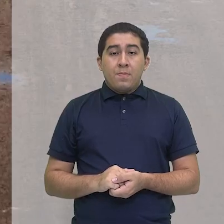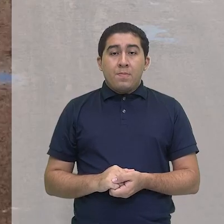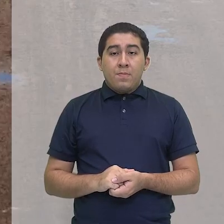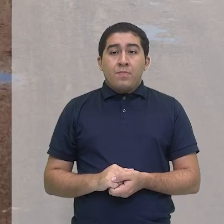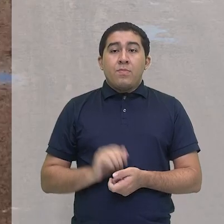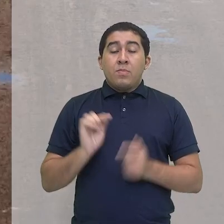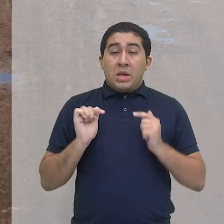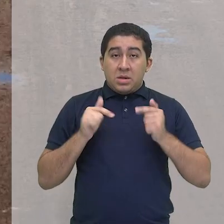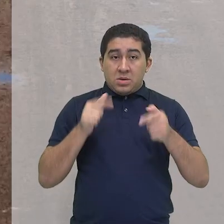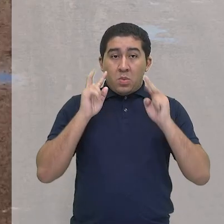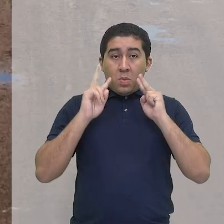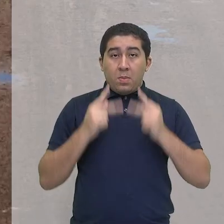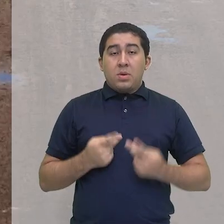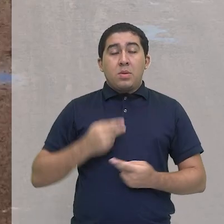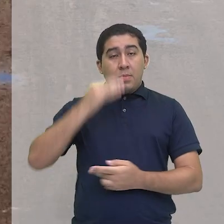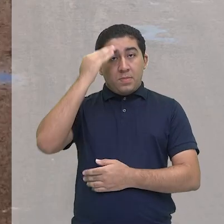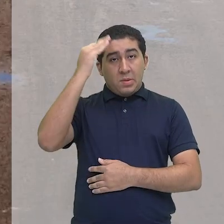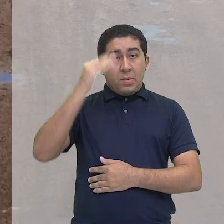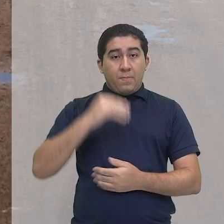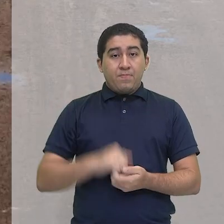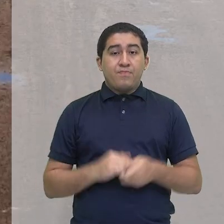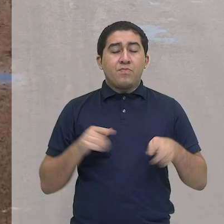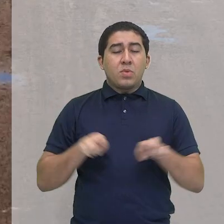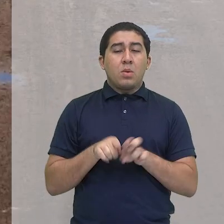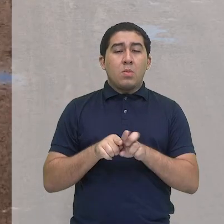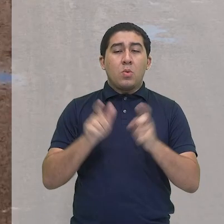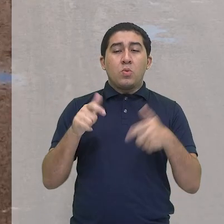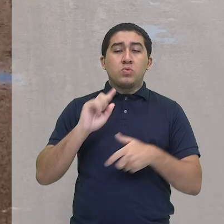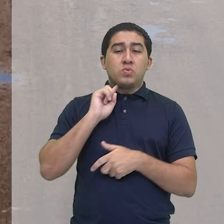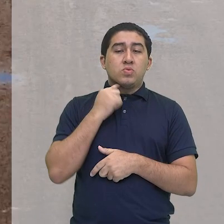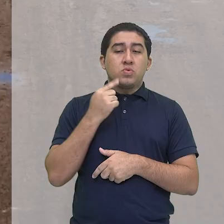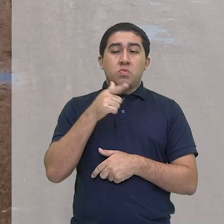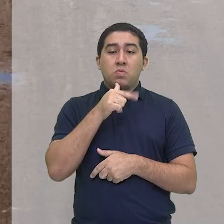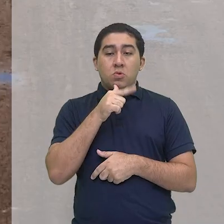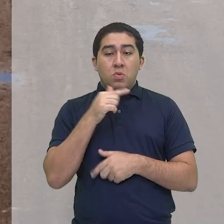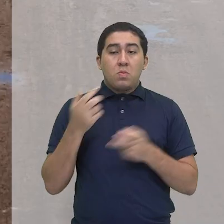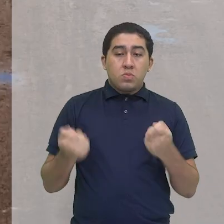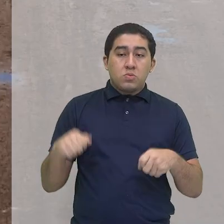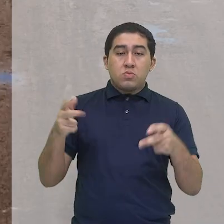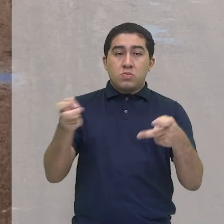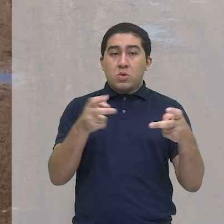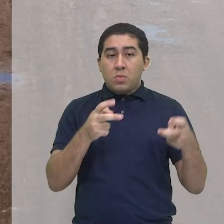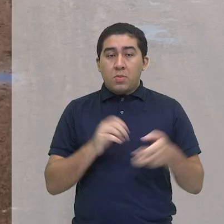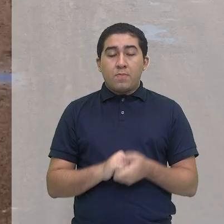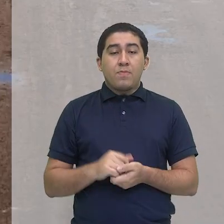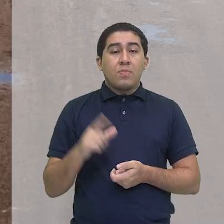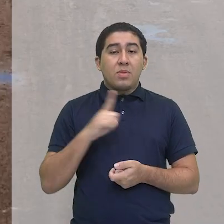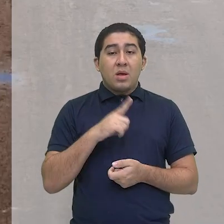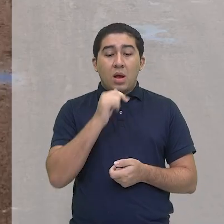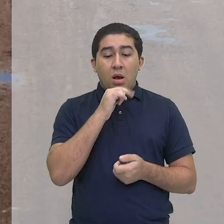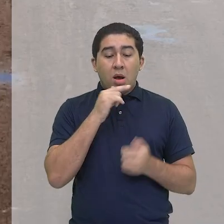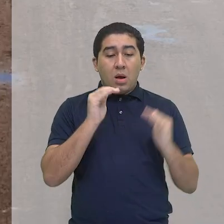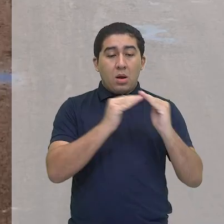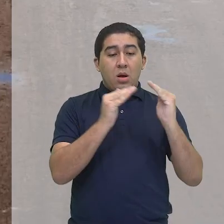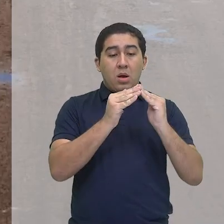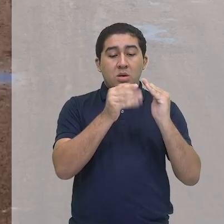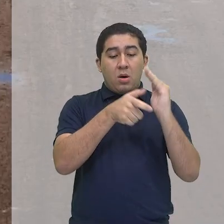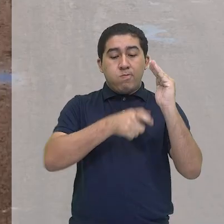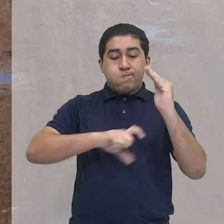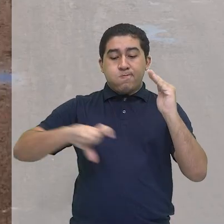a ação humana. Fontes de poluição da água, o que a gente pode observar, Esgoto, lixo doméstico,